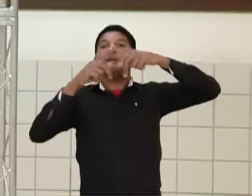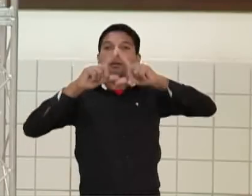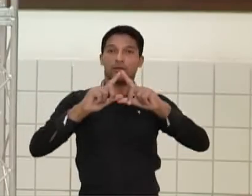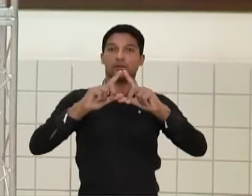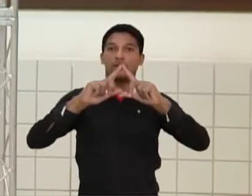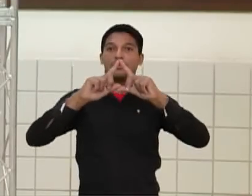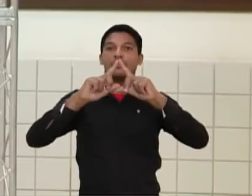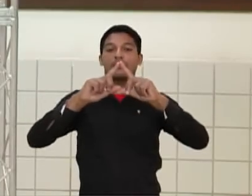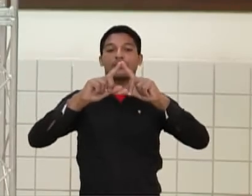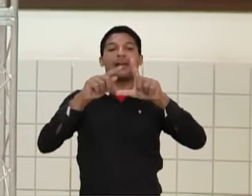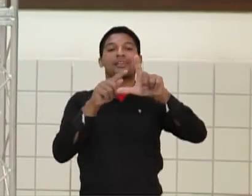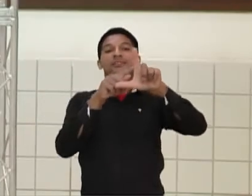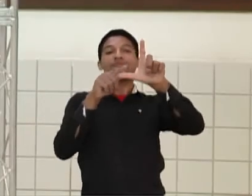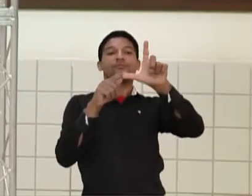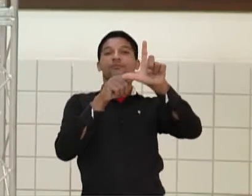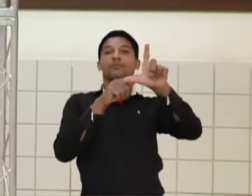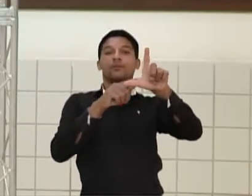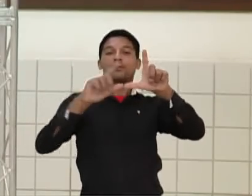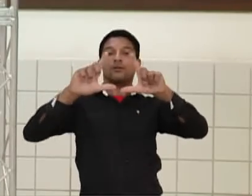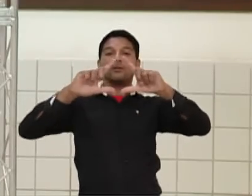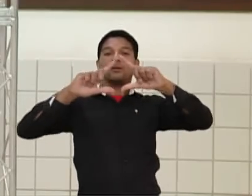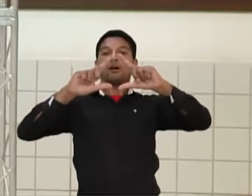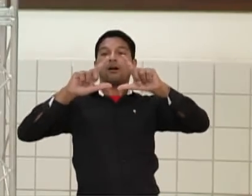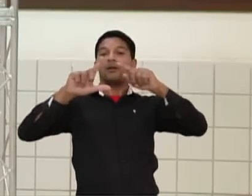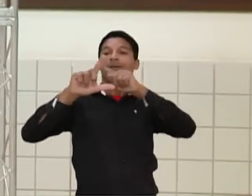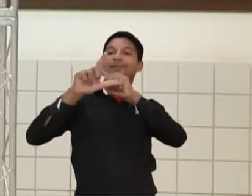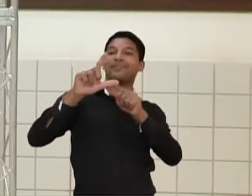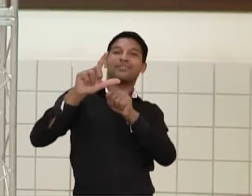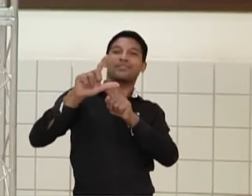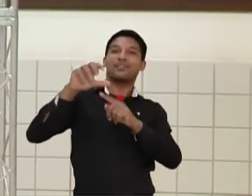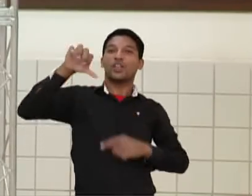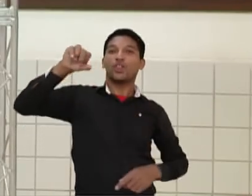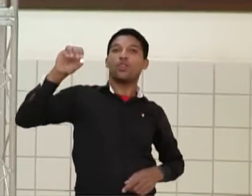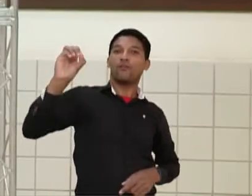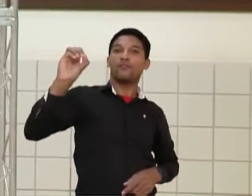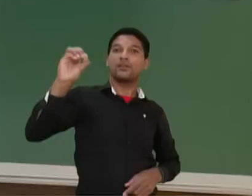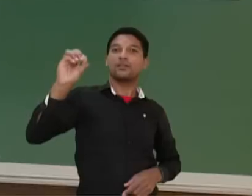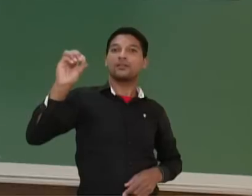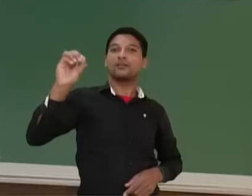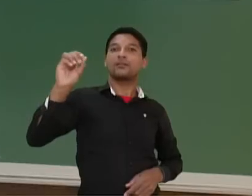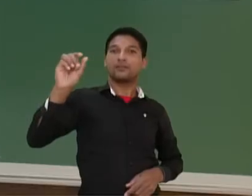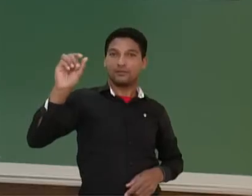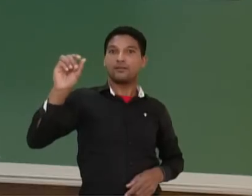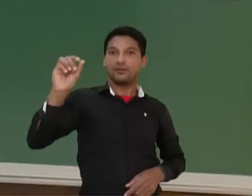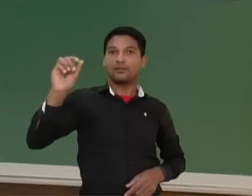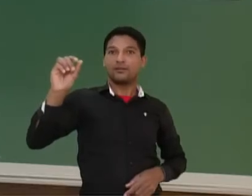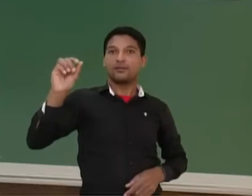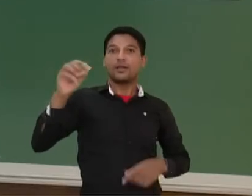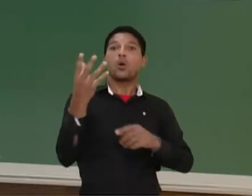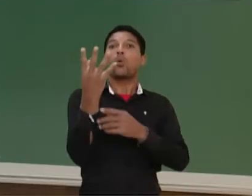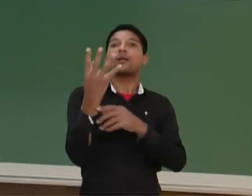vai ser 90 graus, já que a soma dos 4 tem que dar 360. Tá? Então, ó,